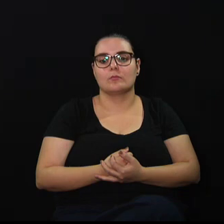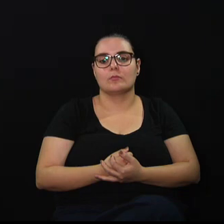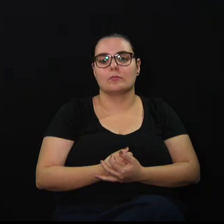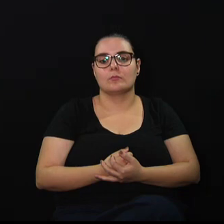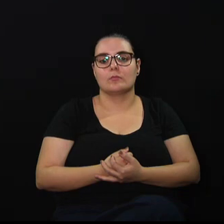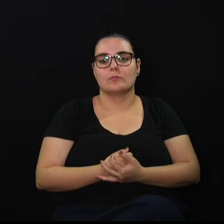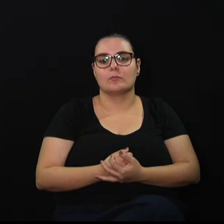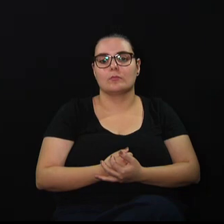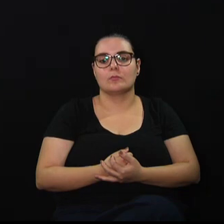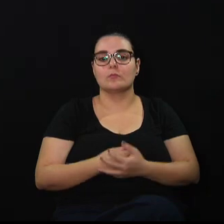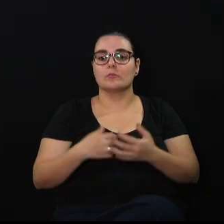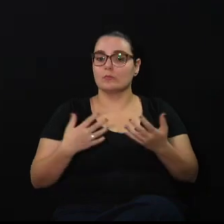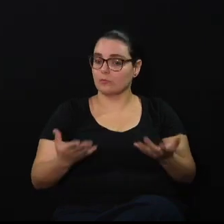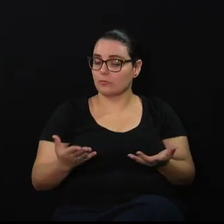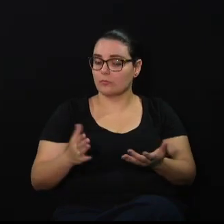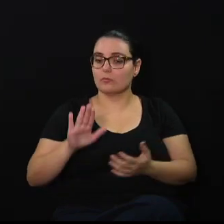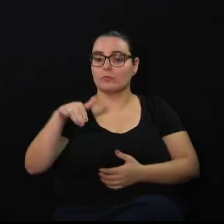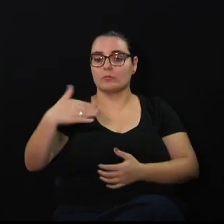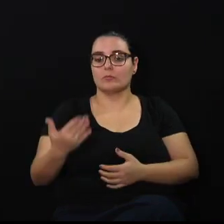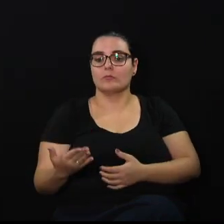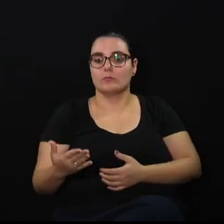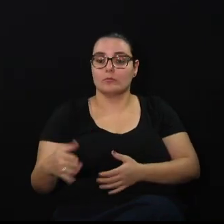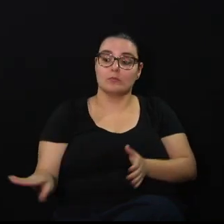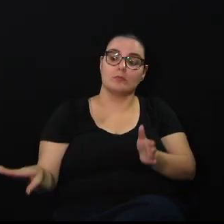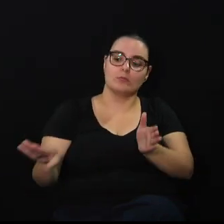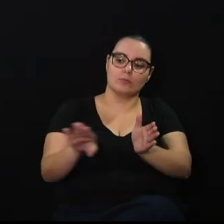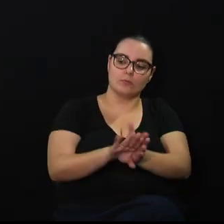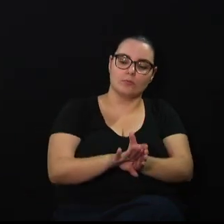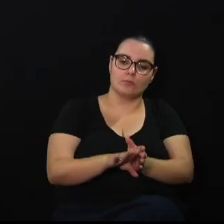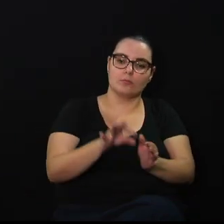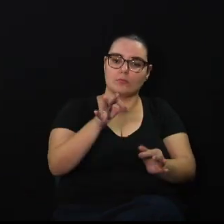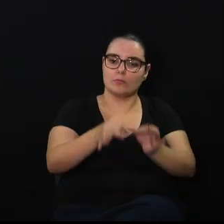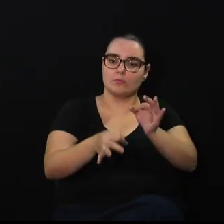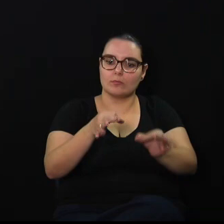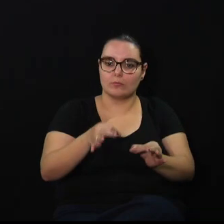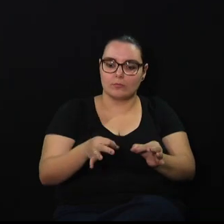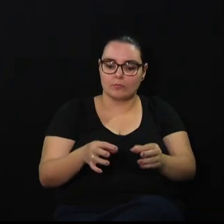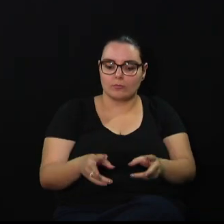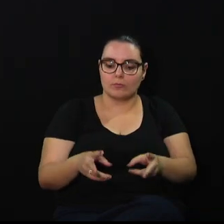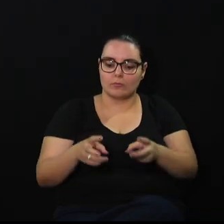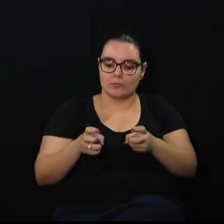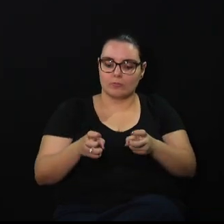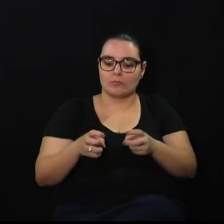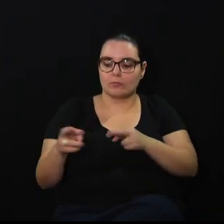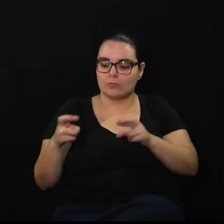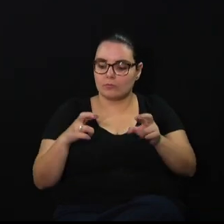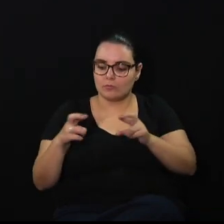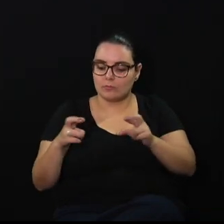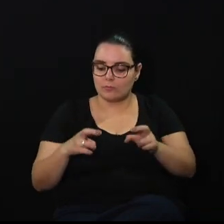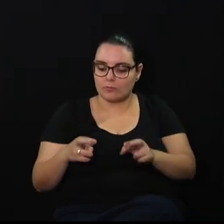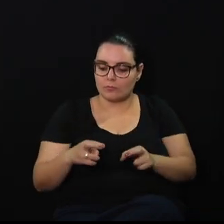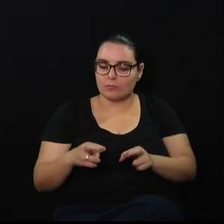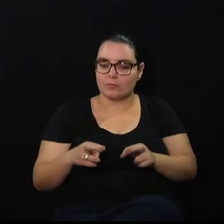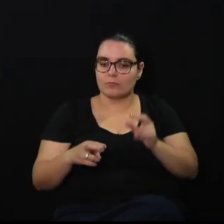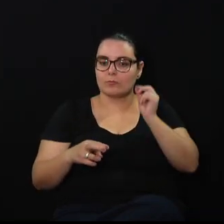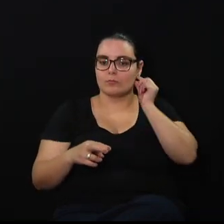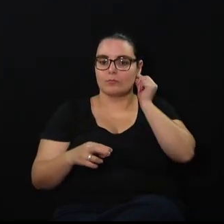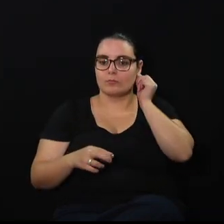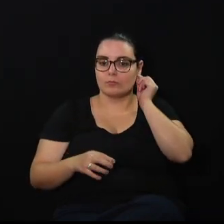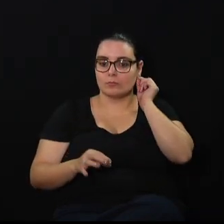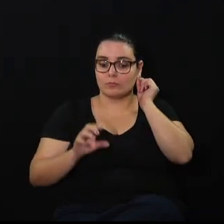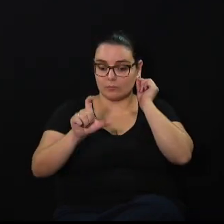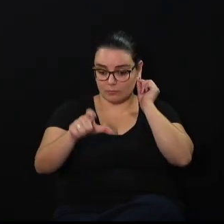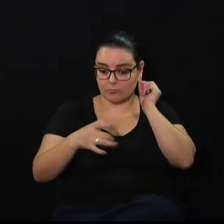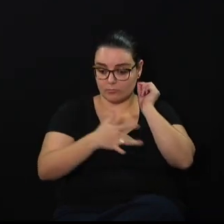quando essas demandas chegam ao judiciário o judiciário aprecia o judiciário verifica que você está em dia com